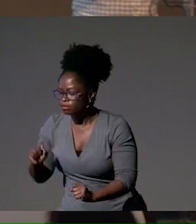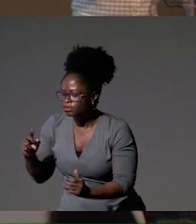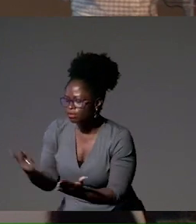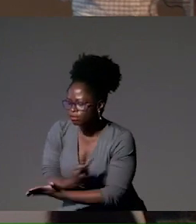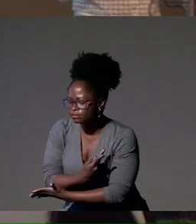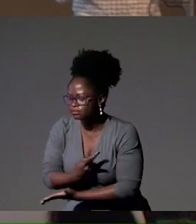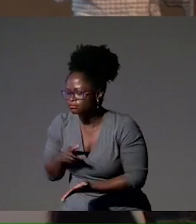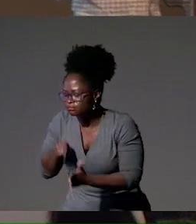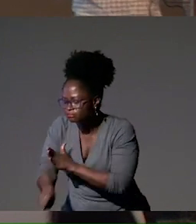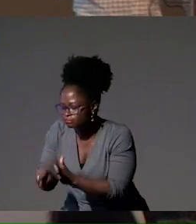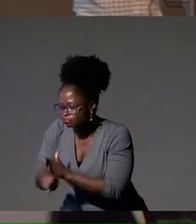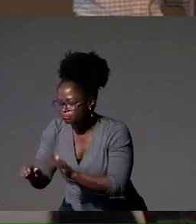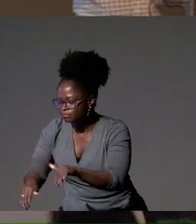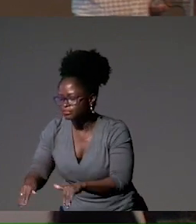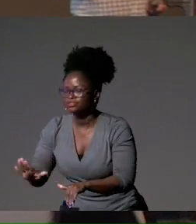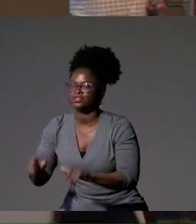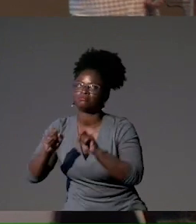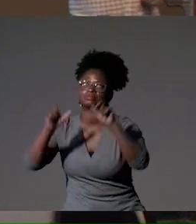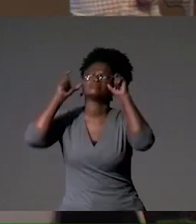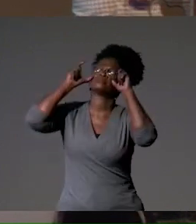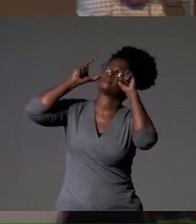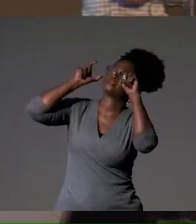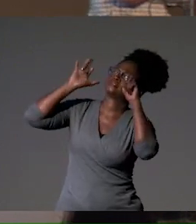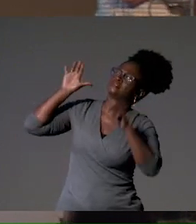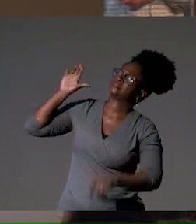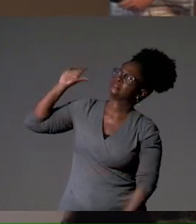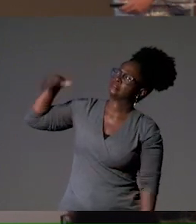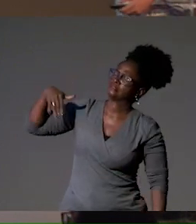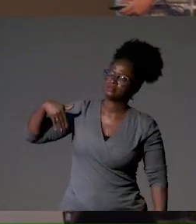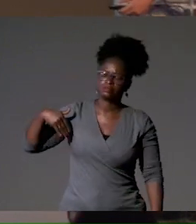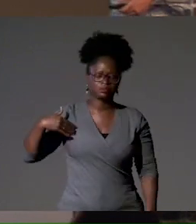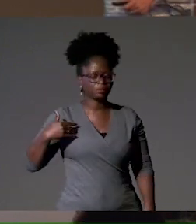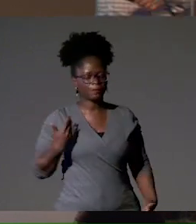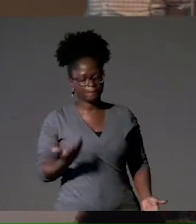aí. Aí ela já está fora do sono. Então,